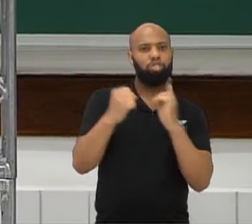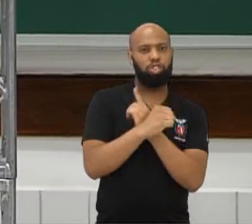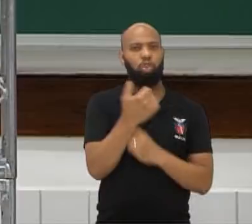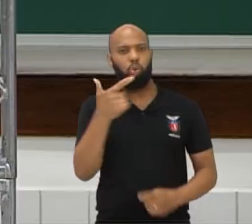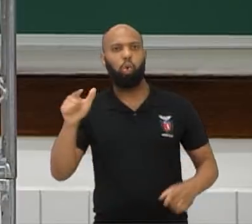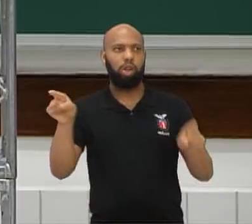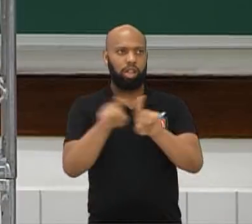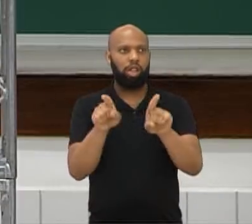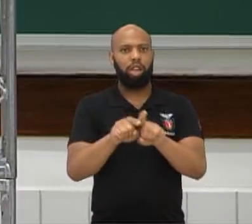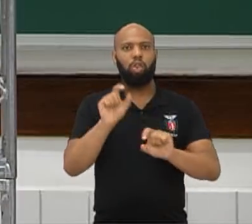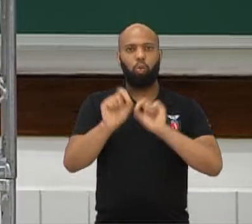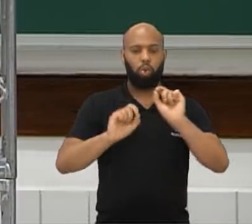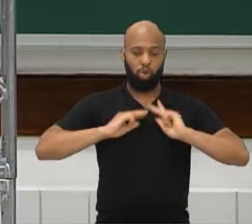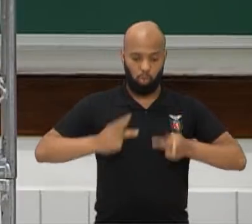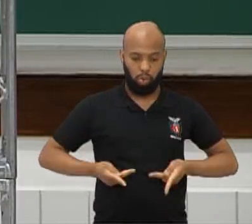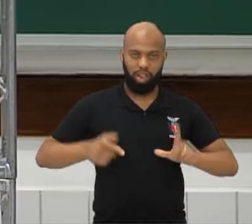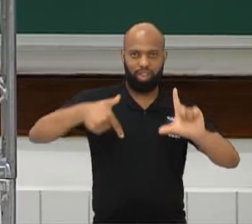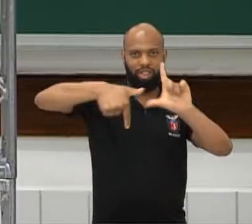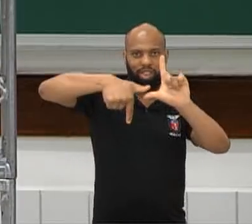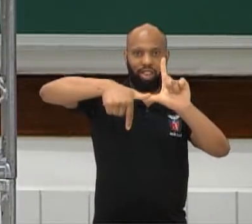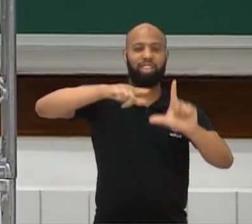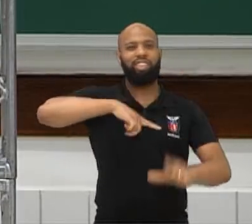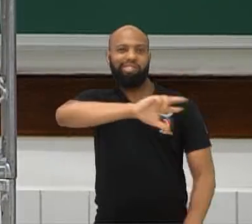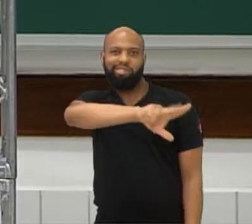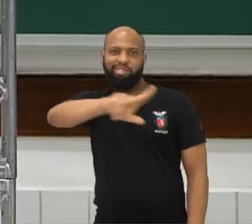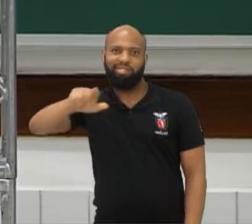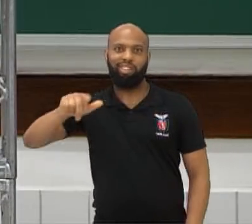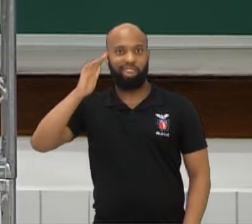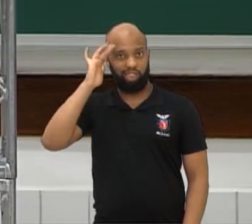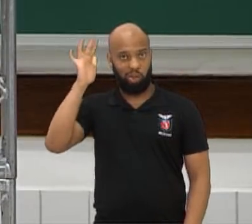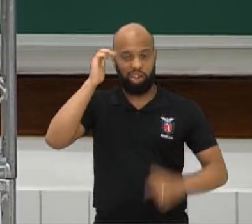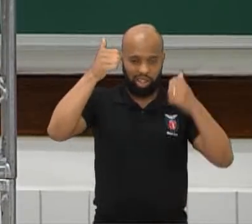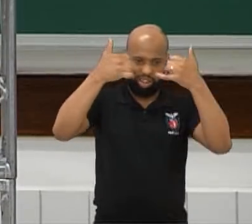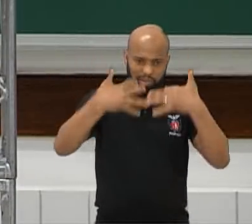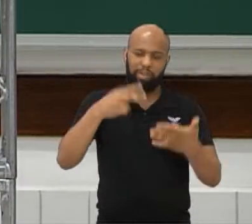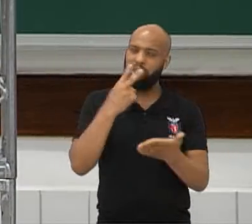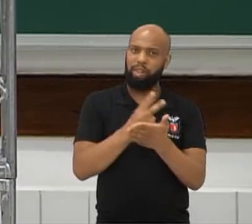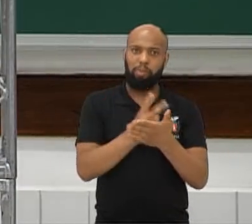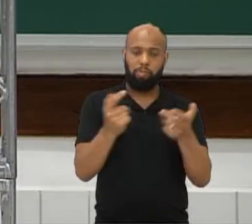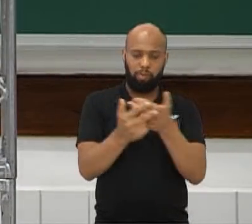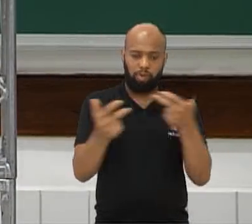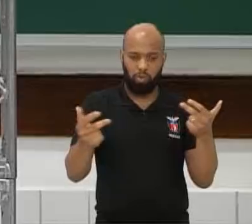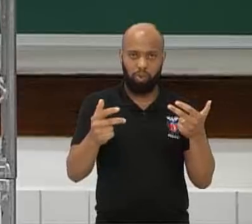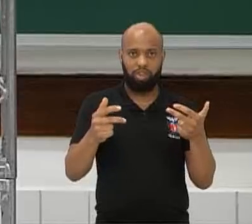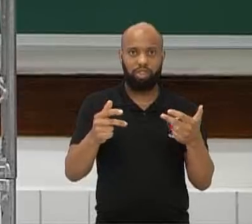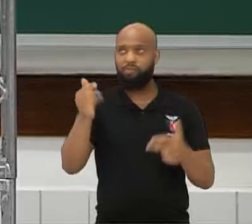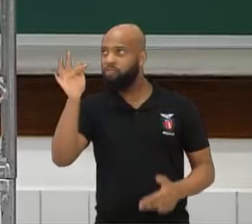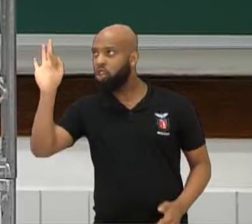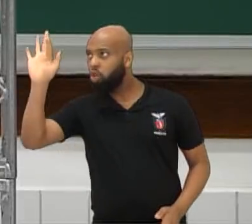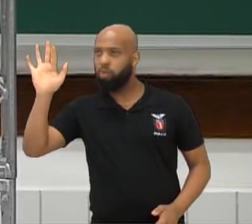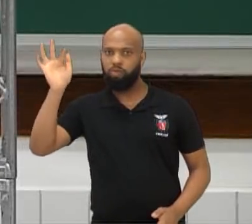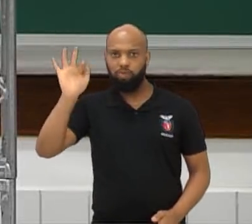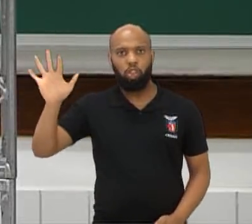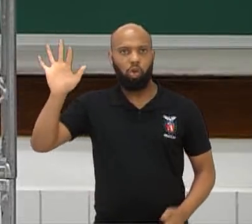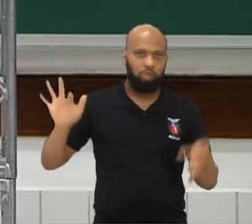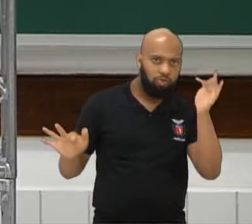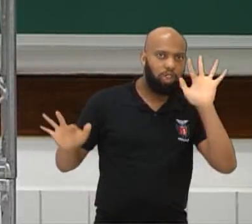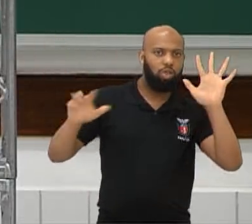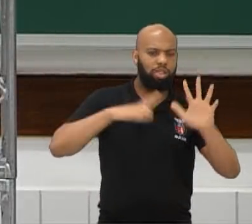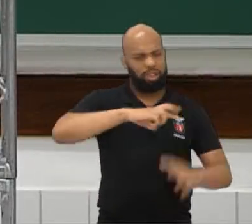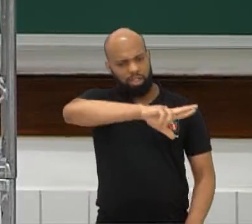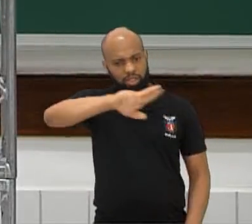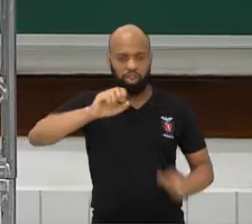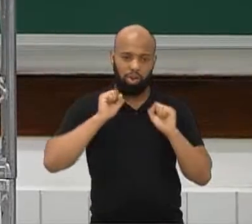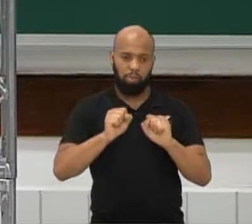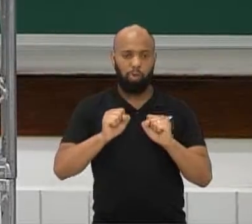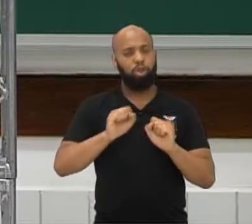ciências chamadas ciências humanas. A gente tem várias teorias para explicar o mesmo fenômeno e elas, apesar de serem várias, podem